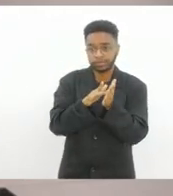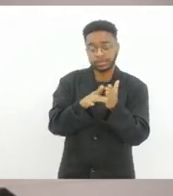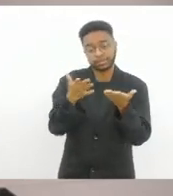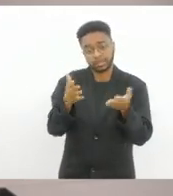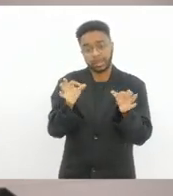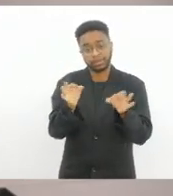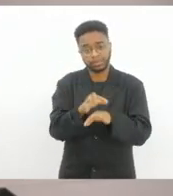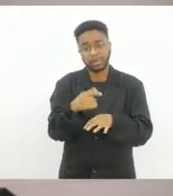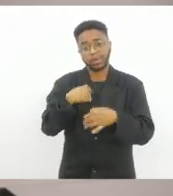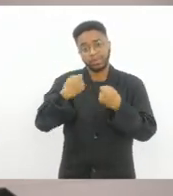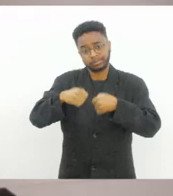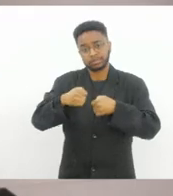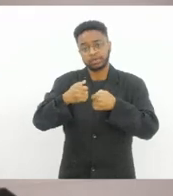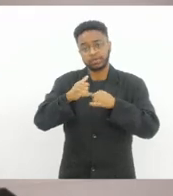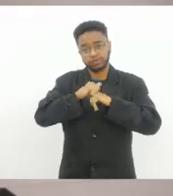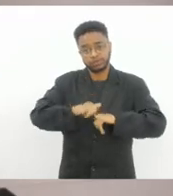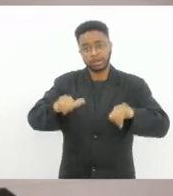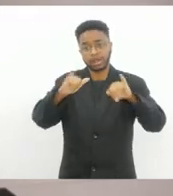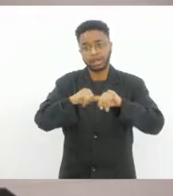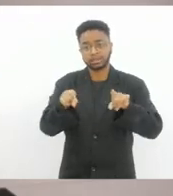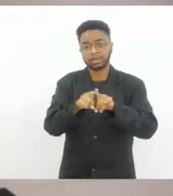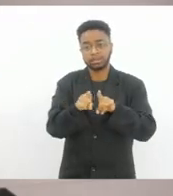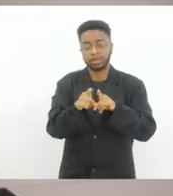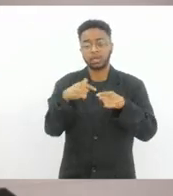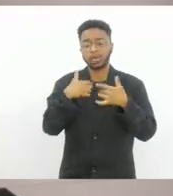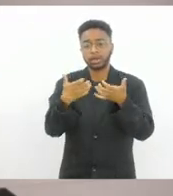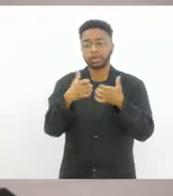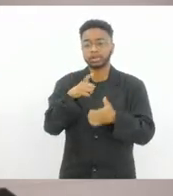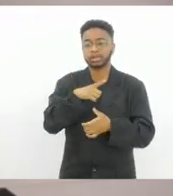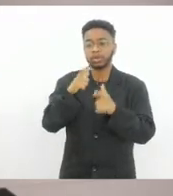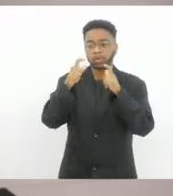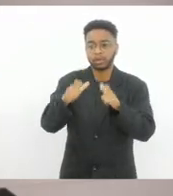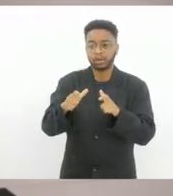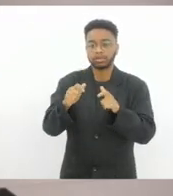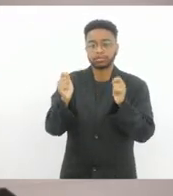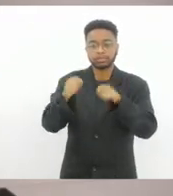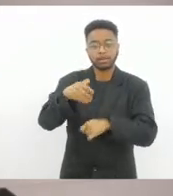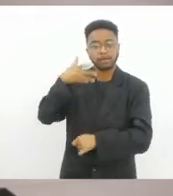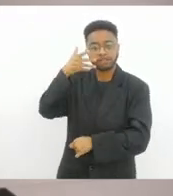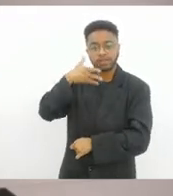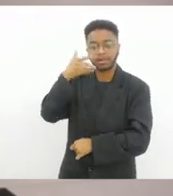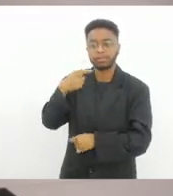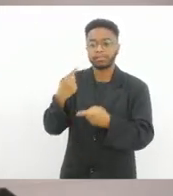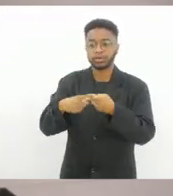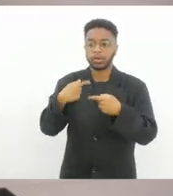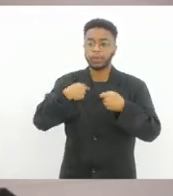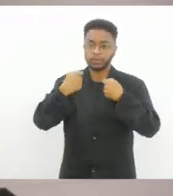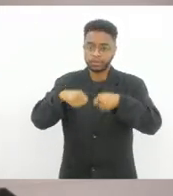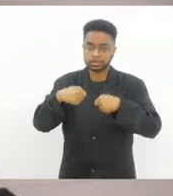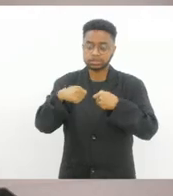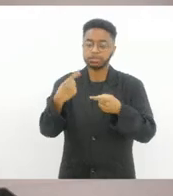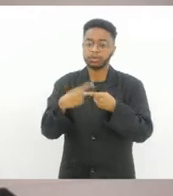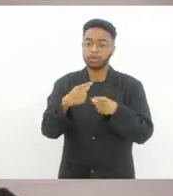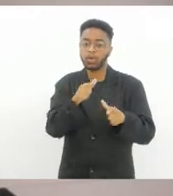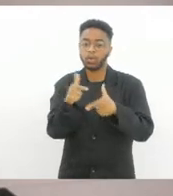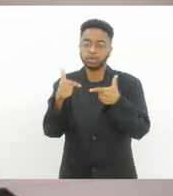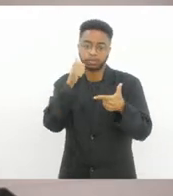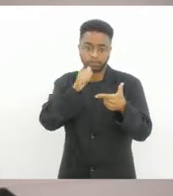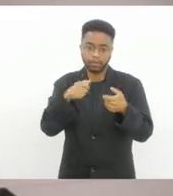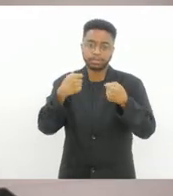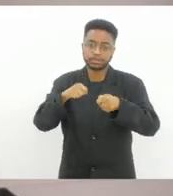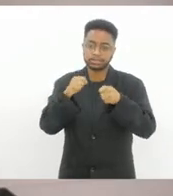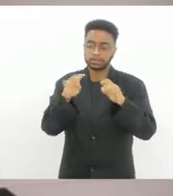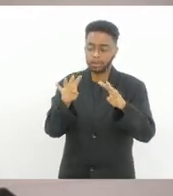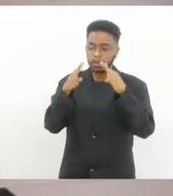isso, gente. Eu preciso falar e eu quero ter esse espaço para poder falar, porque eu preciso, porque muitas mulheres precisam